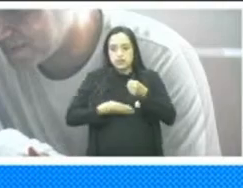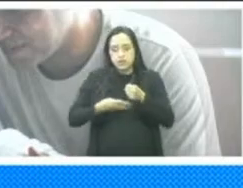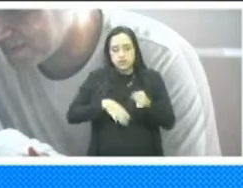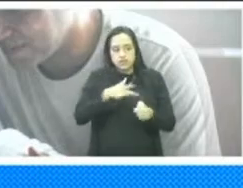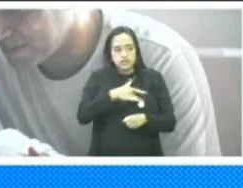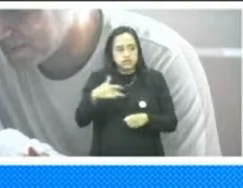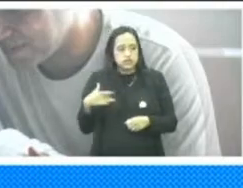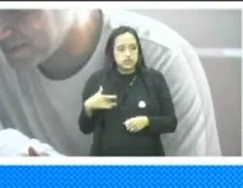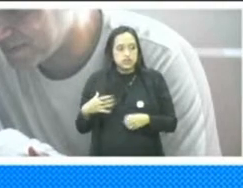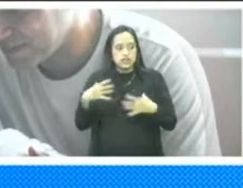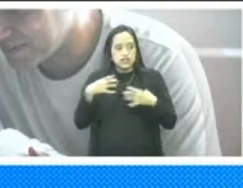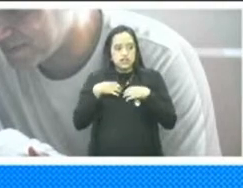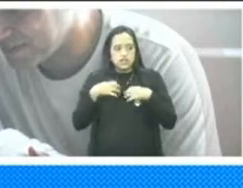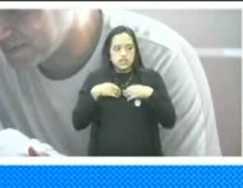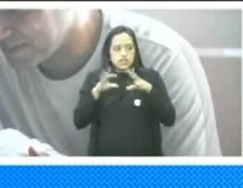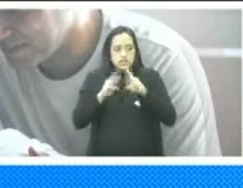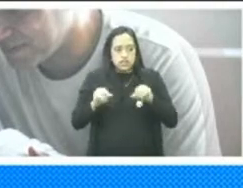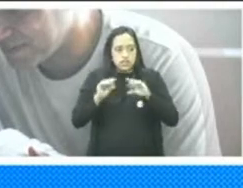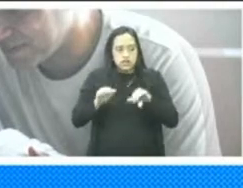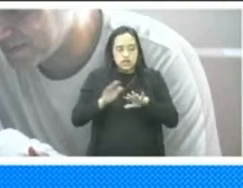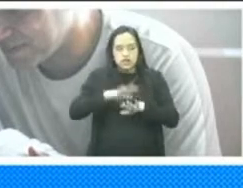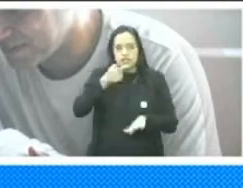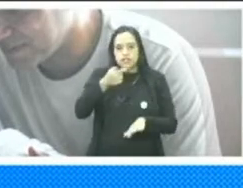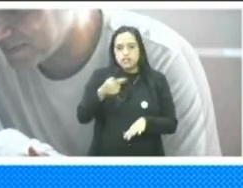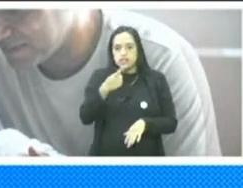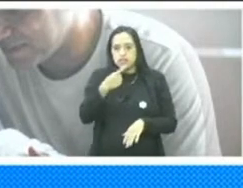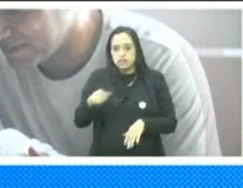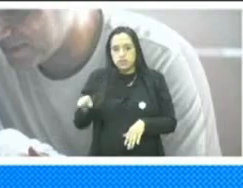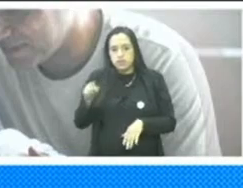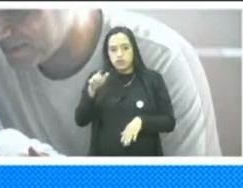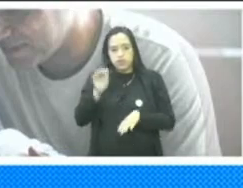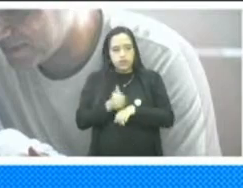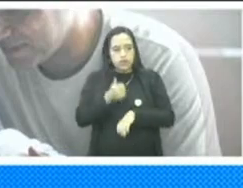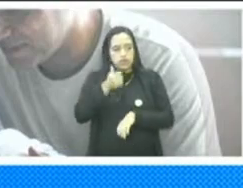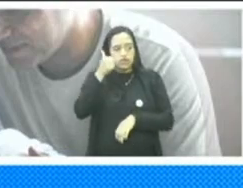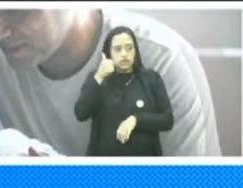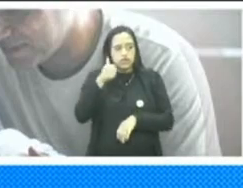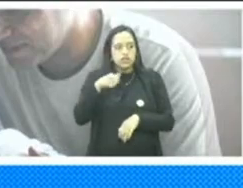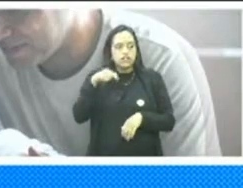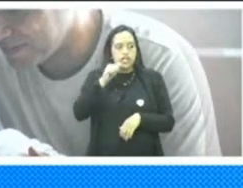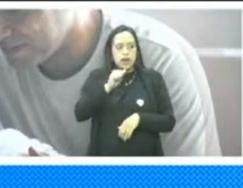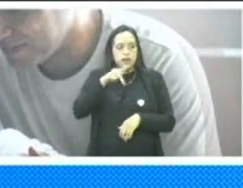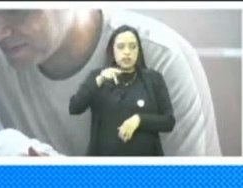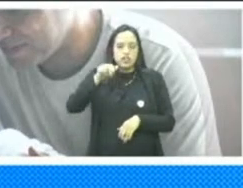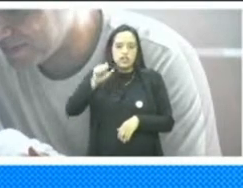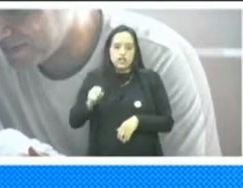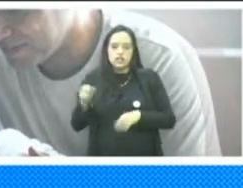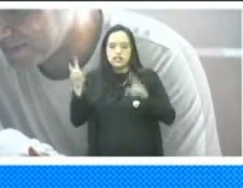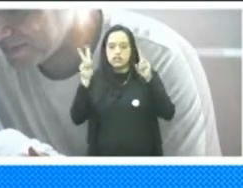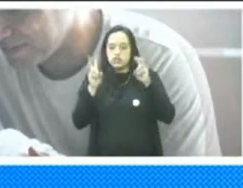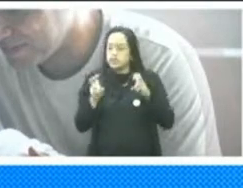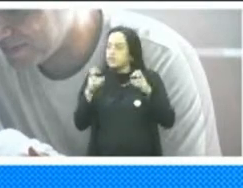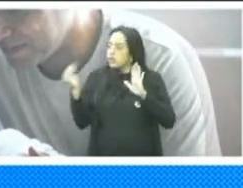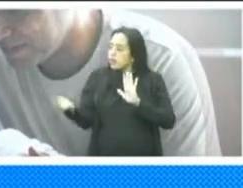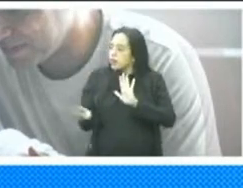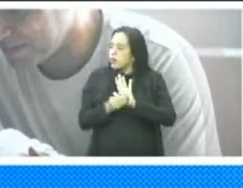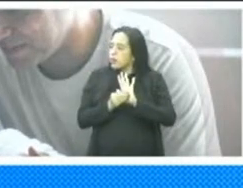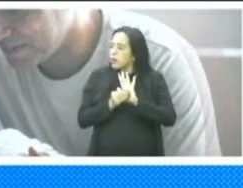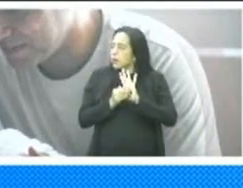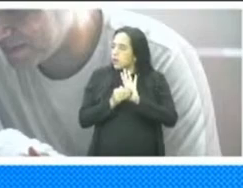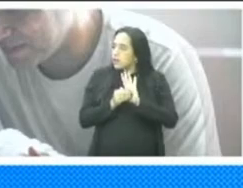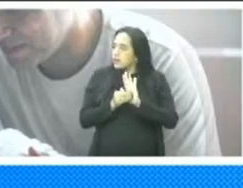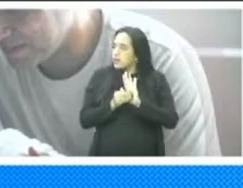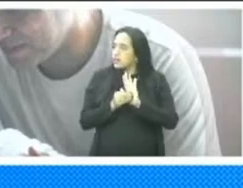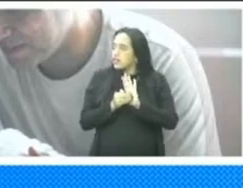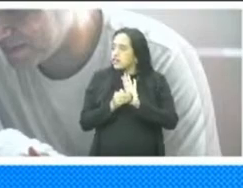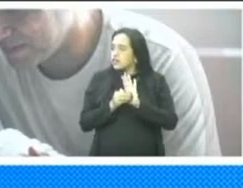saúde, e sensibilizamos mais de 7.000 profissionais da APS em relação, né, à implementação